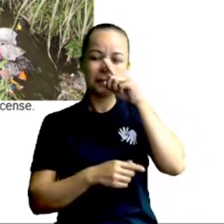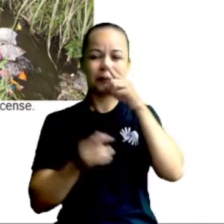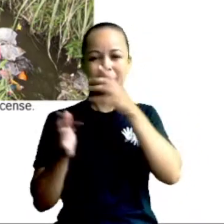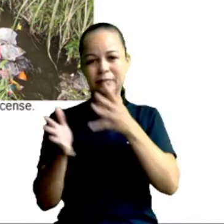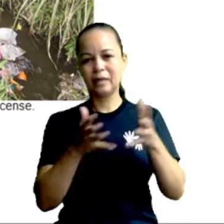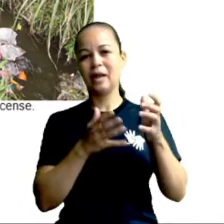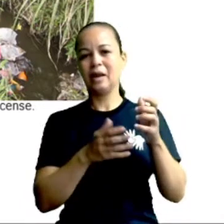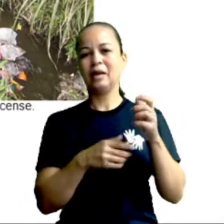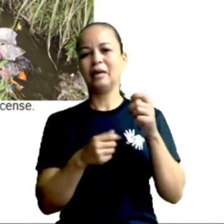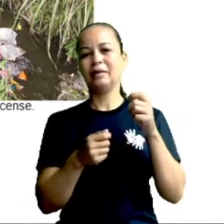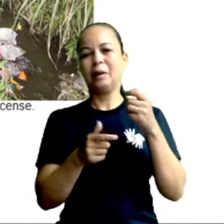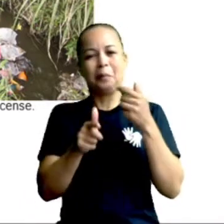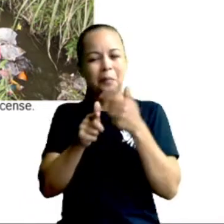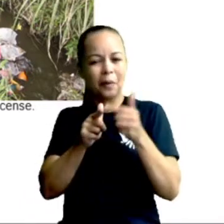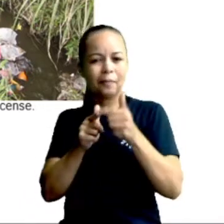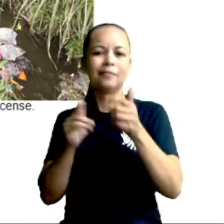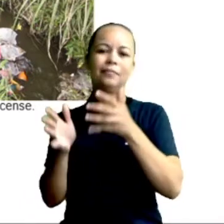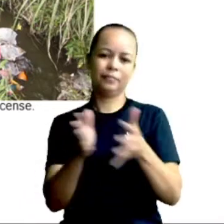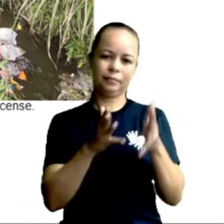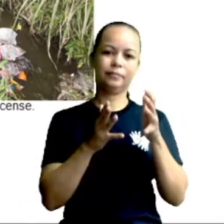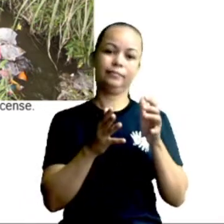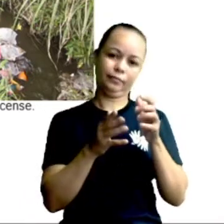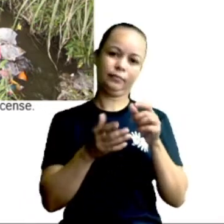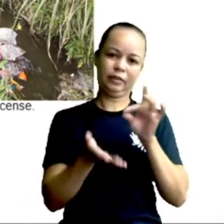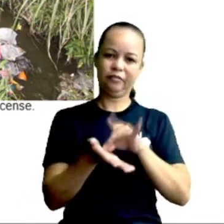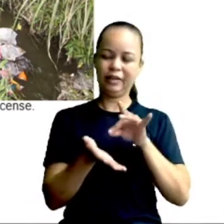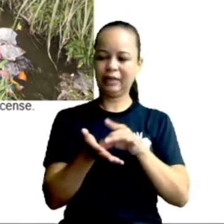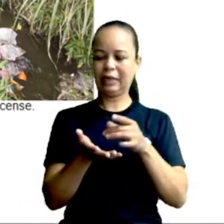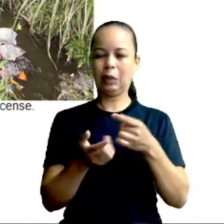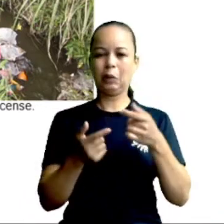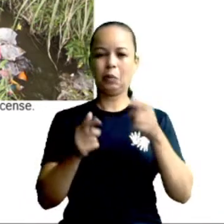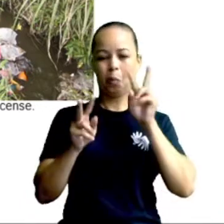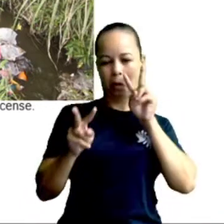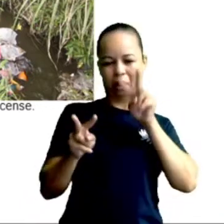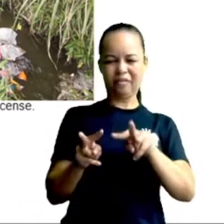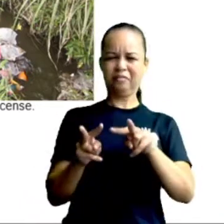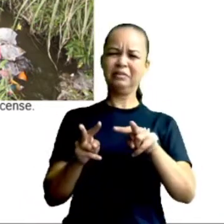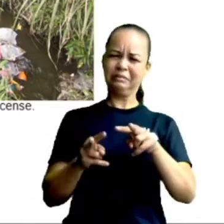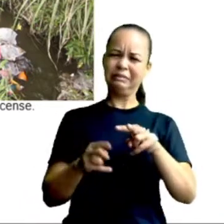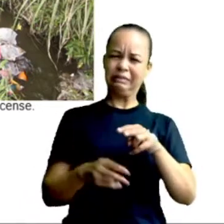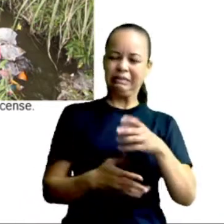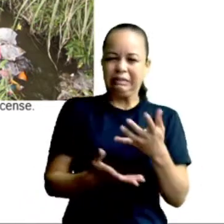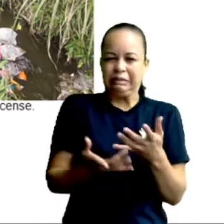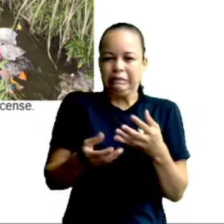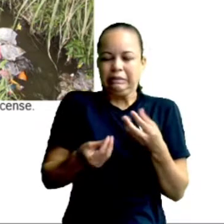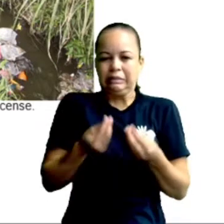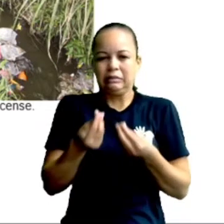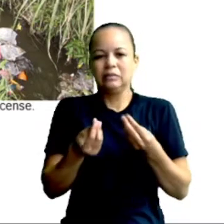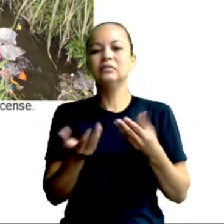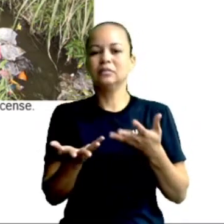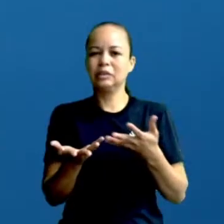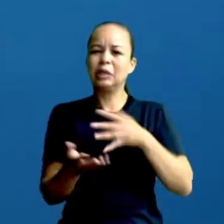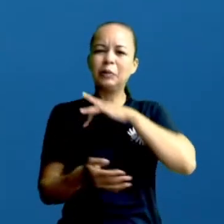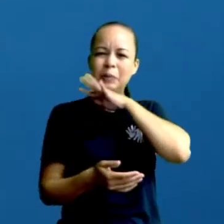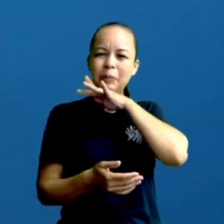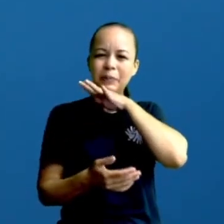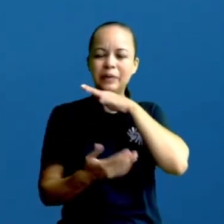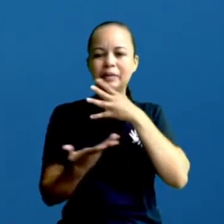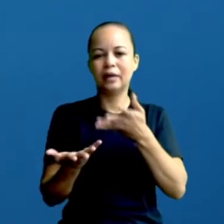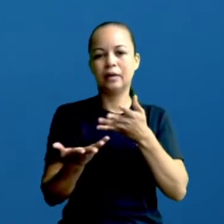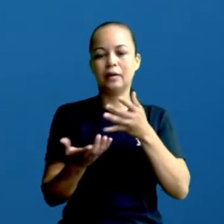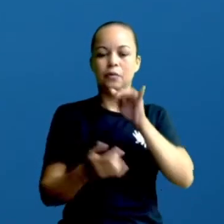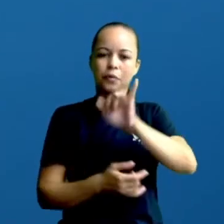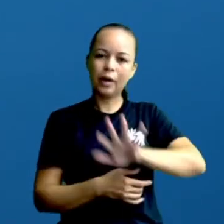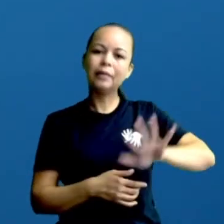tão feia, já dá aquela impressão, né, de uma coisa ruim. E de fato, né, uma imagem dessa, ela traz